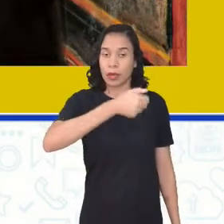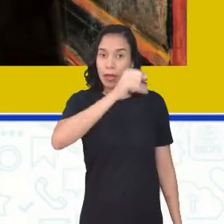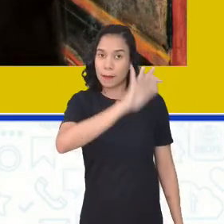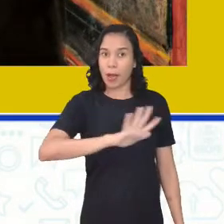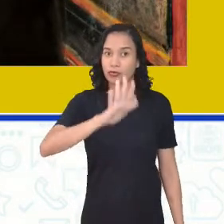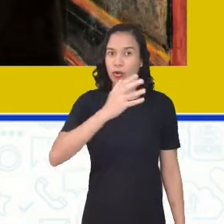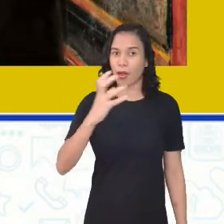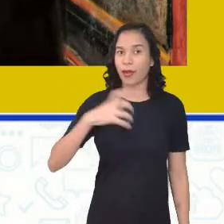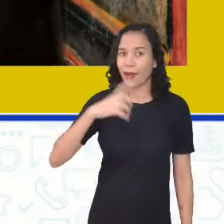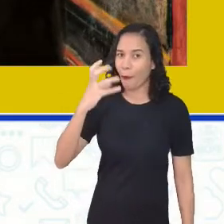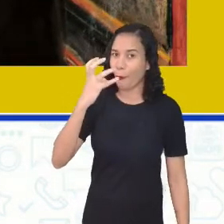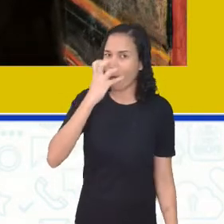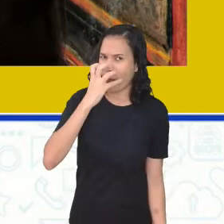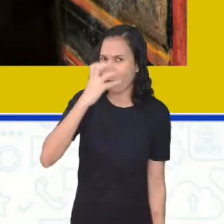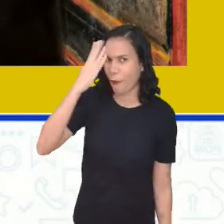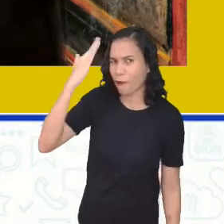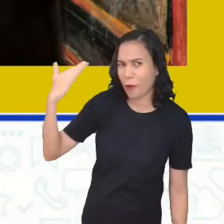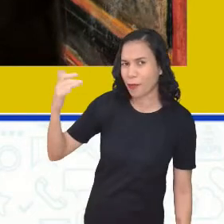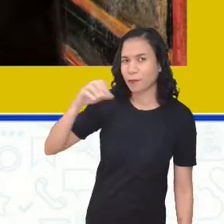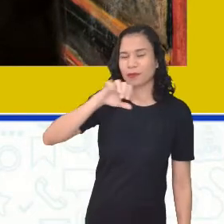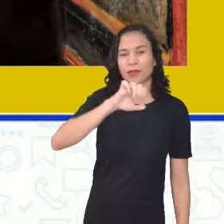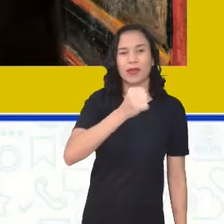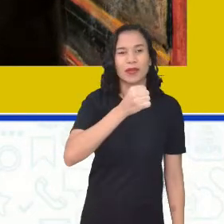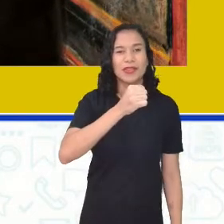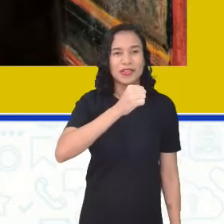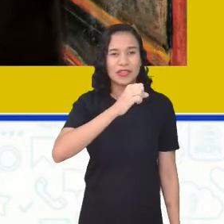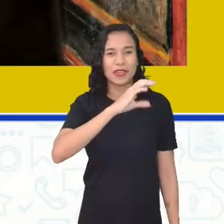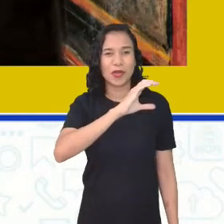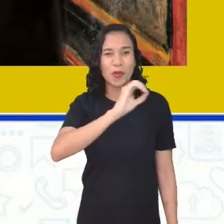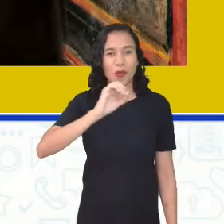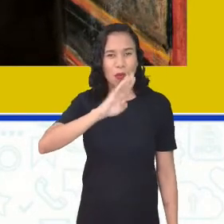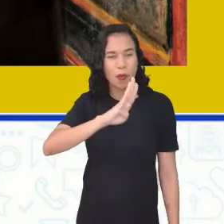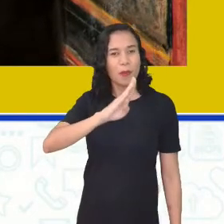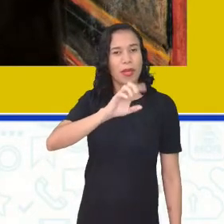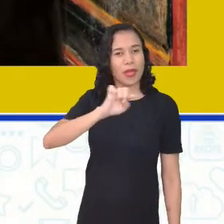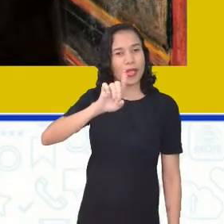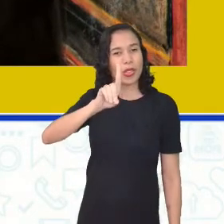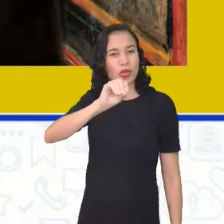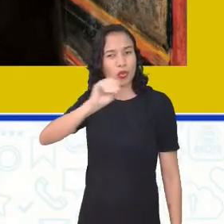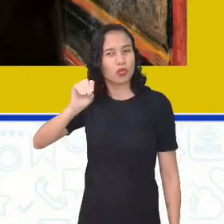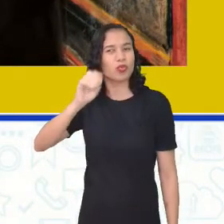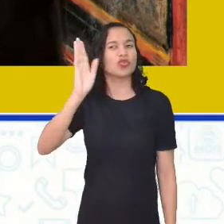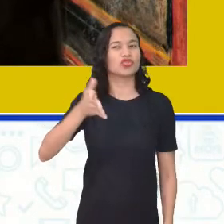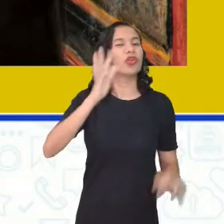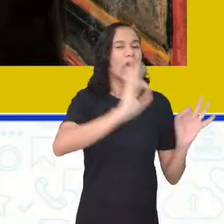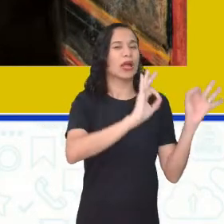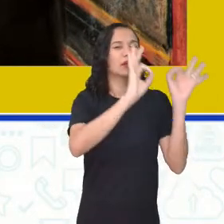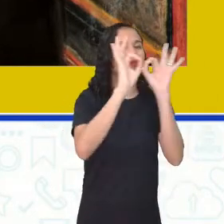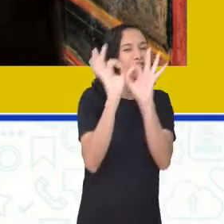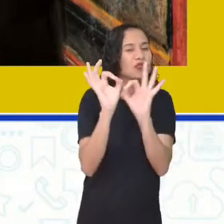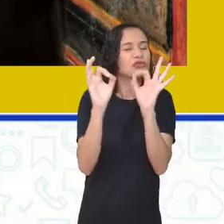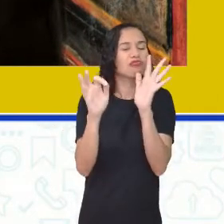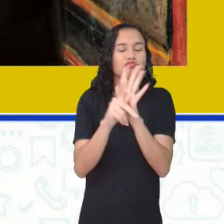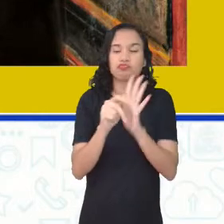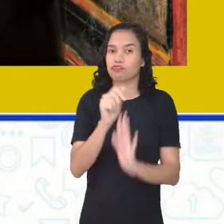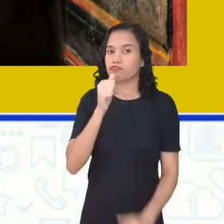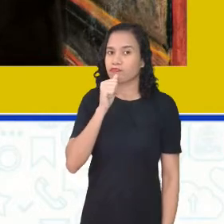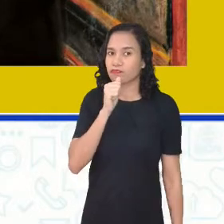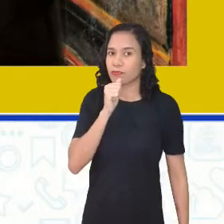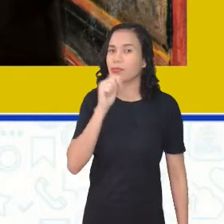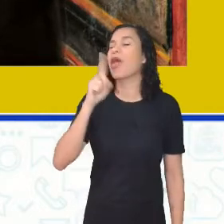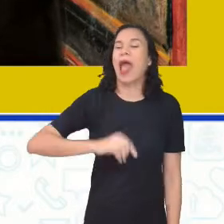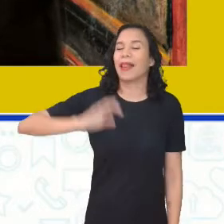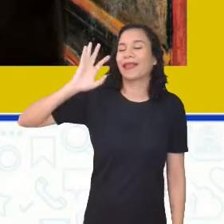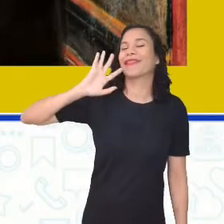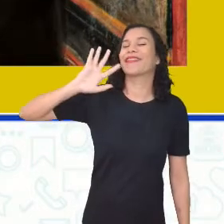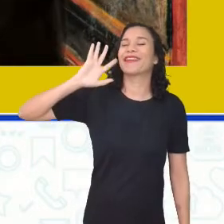bem famoso, chamado Scooby-Doo, que eu tenho certeza que muita gente já assistiu. Se não assistiu, tá perdendo um desenho